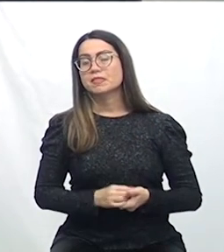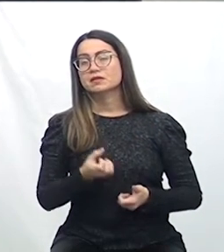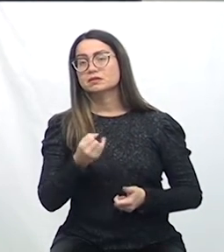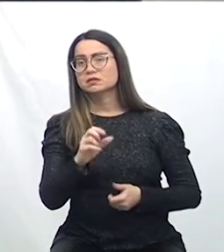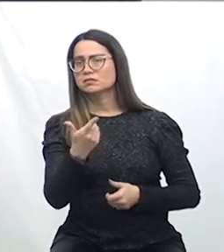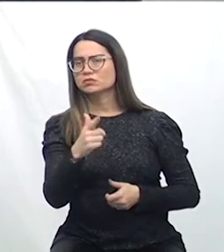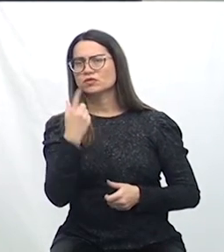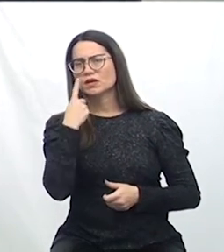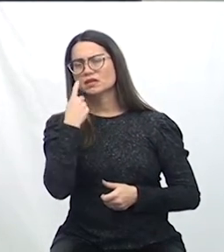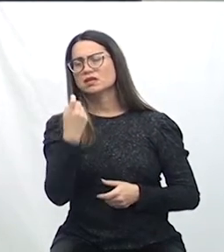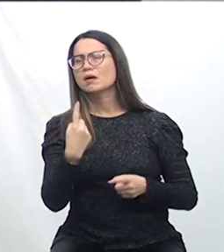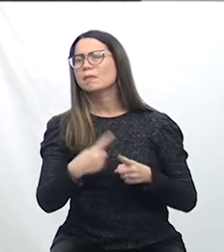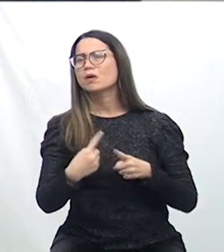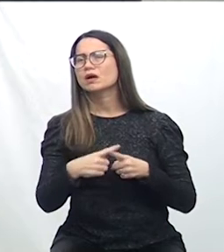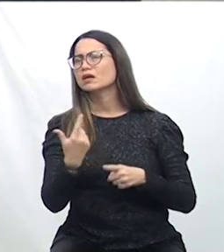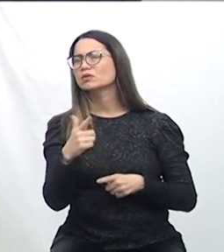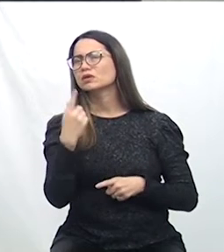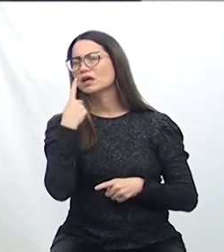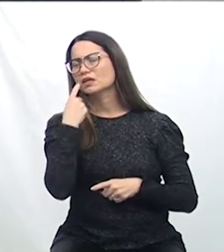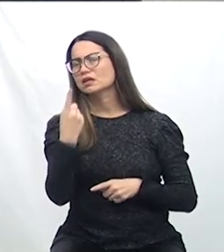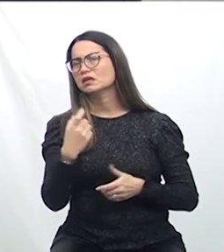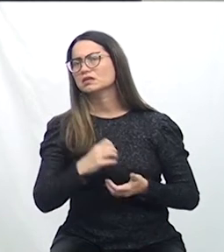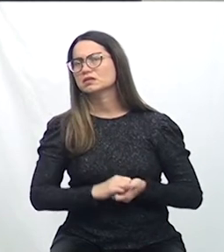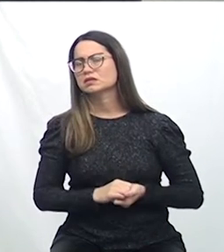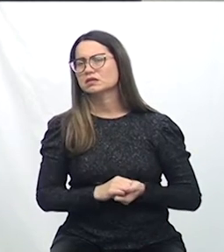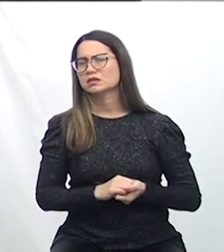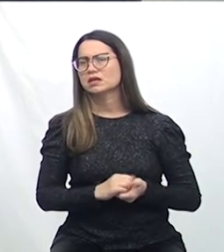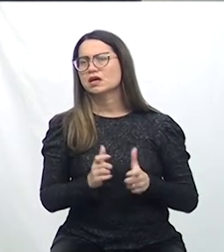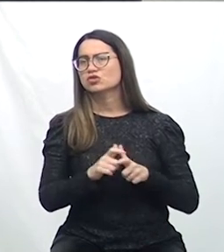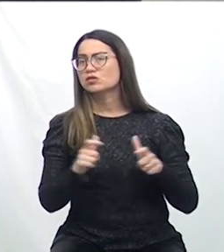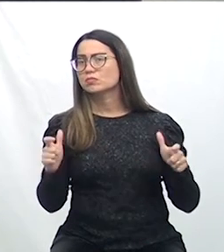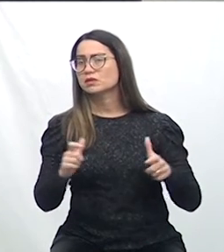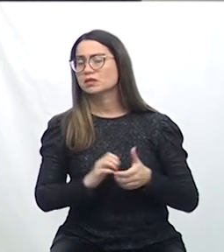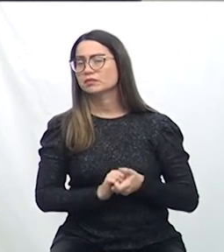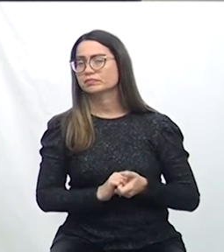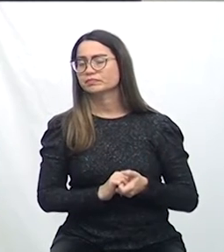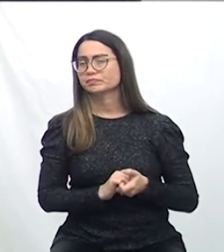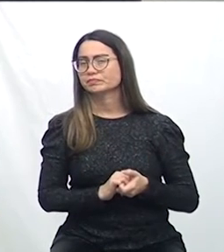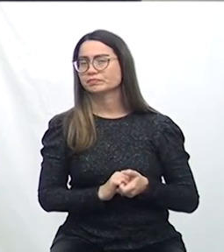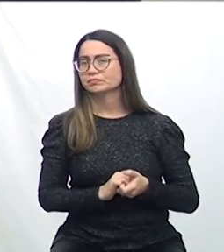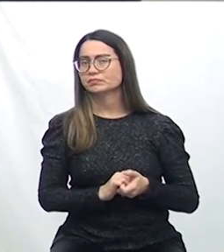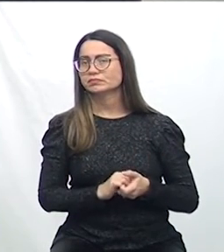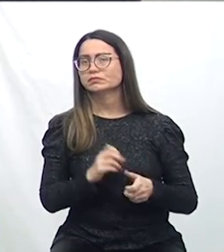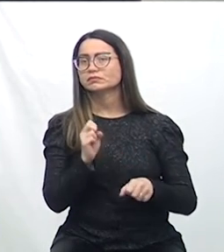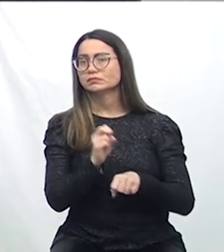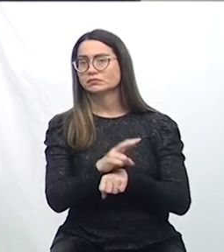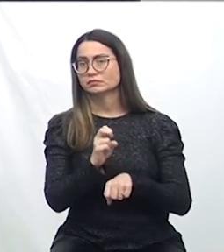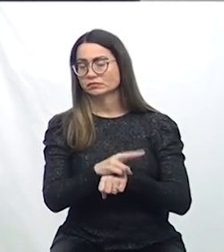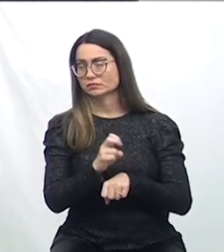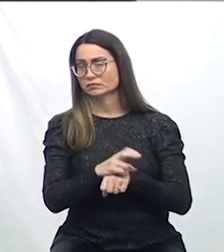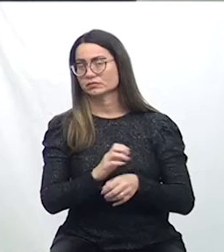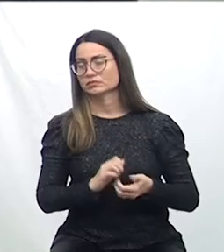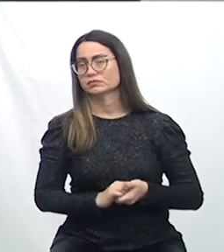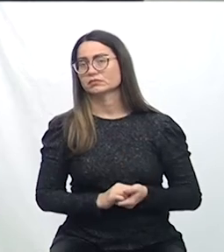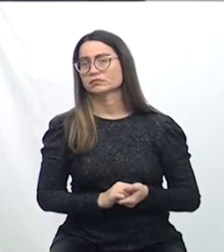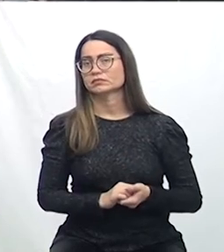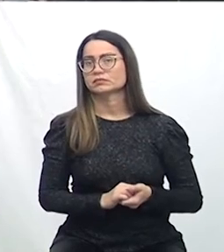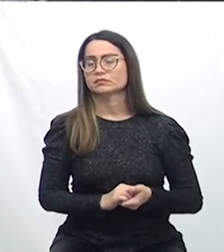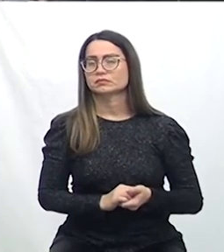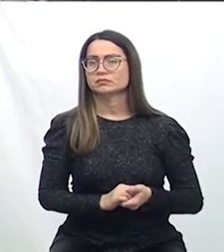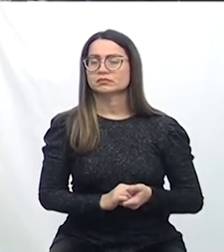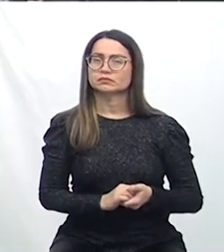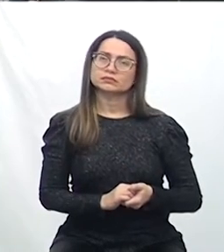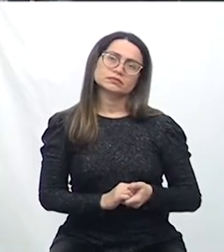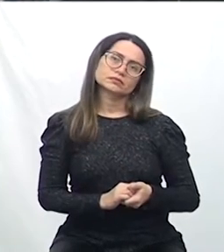haja interesse, por quais motivos o município não quer aumentar o número de vagas para internação involuntária desses dependentes? O requerimento está